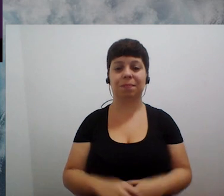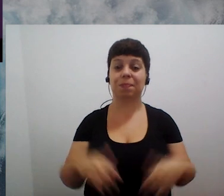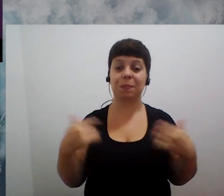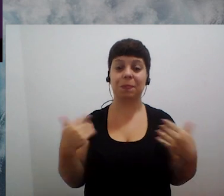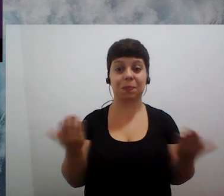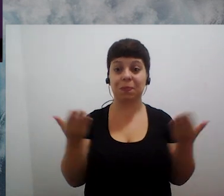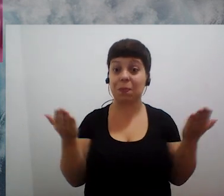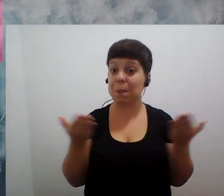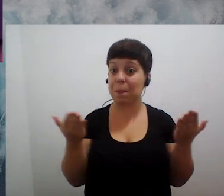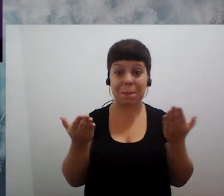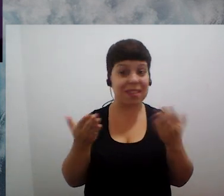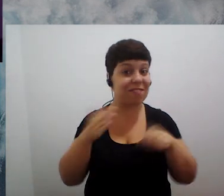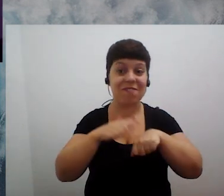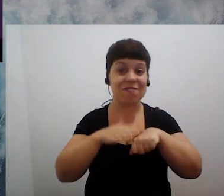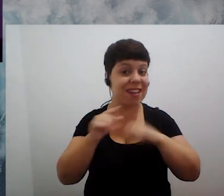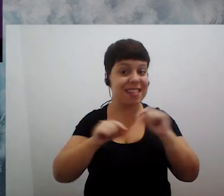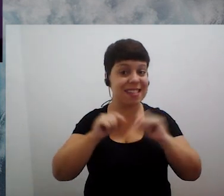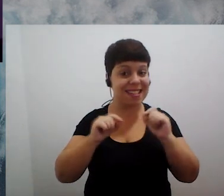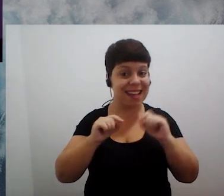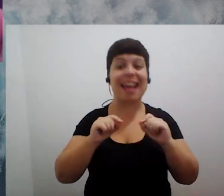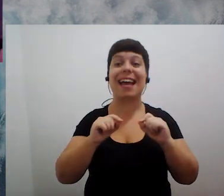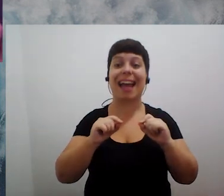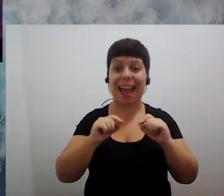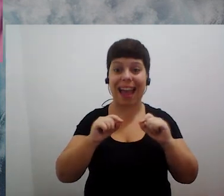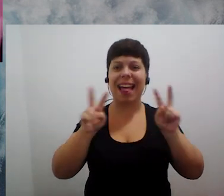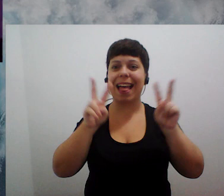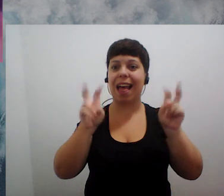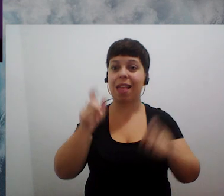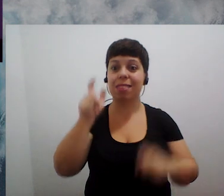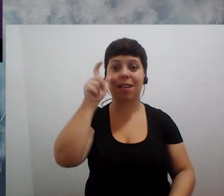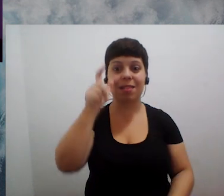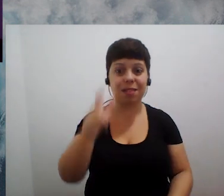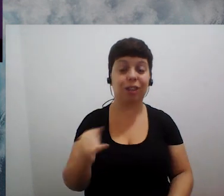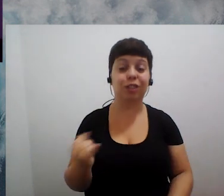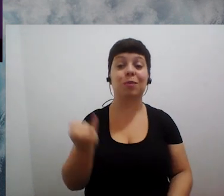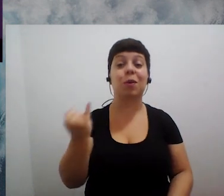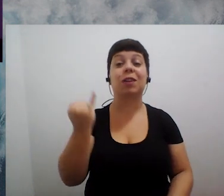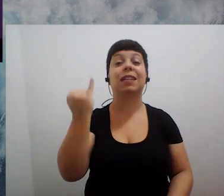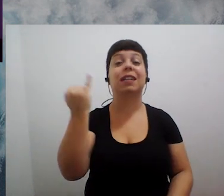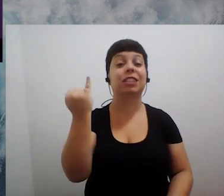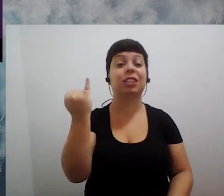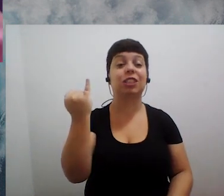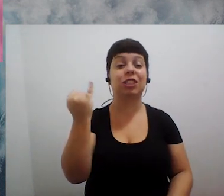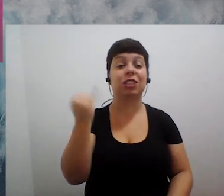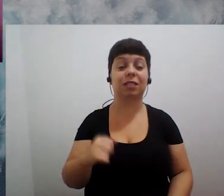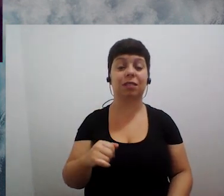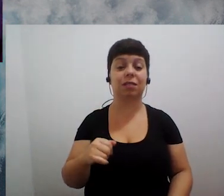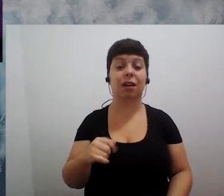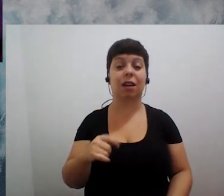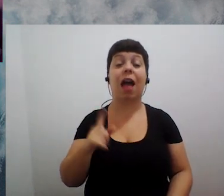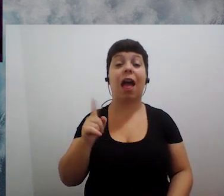todo. Bom, o que a gente vai fazer hoje? A gente vai discutir um tema muito interessante, muito importante,